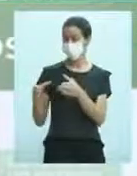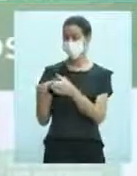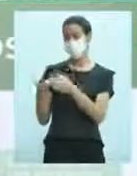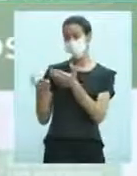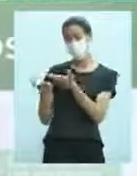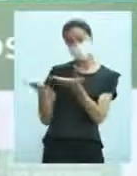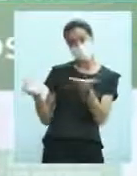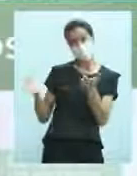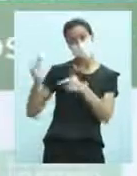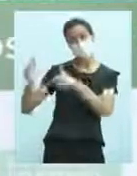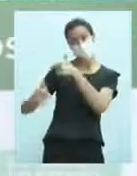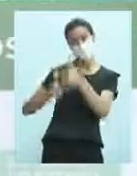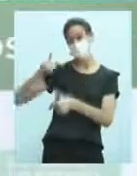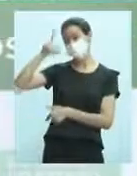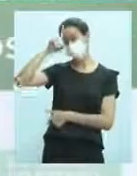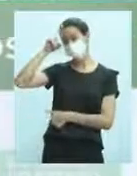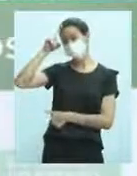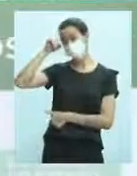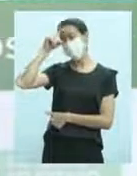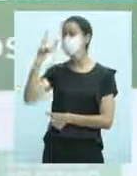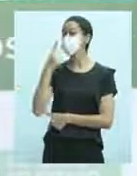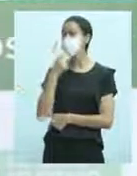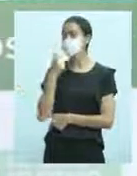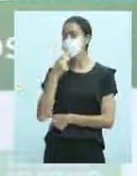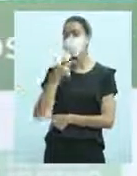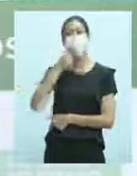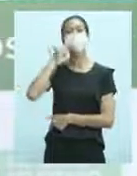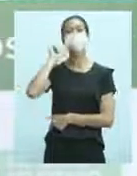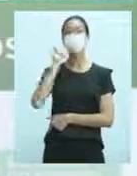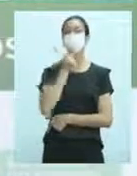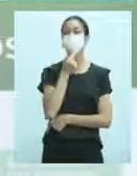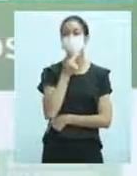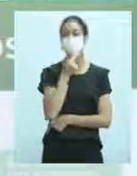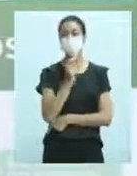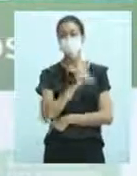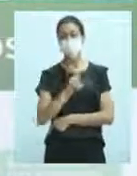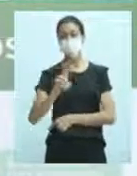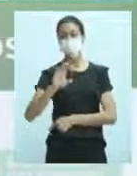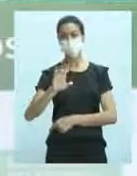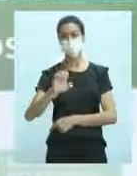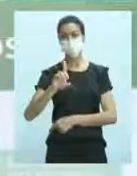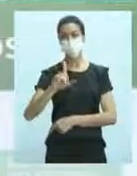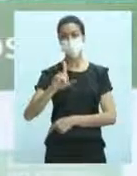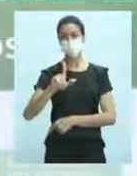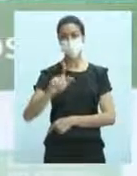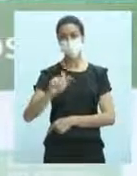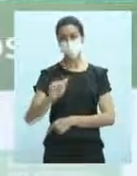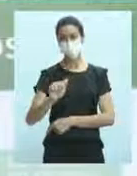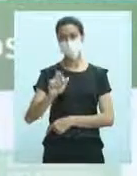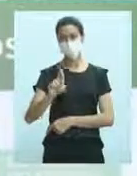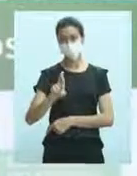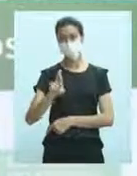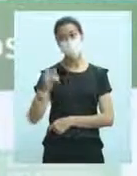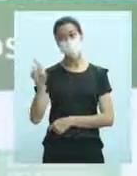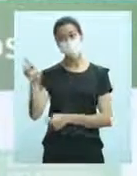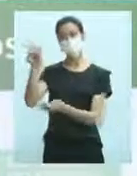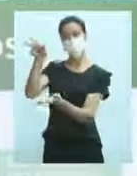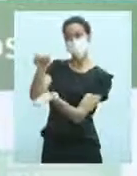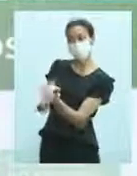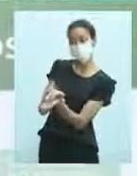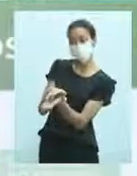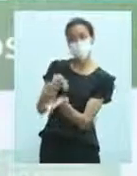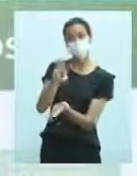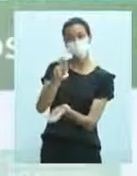ontem na alta doutor edgar que saiu da uti e foi para enfermaria o paciente que ficou